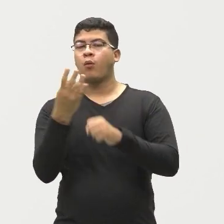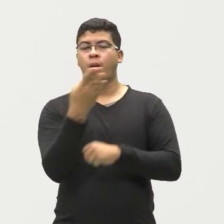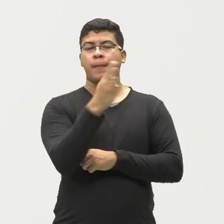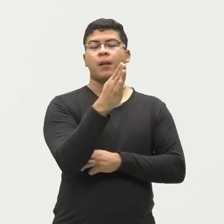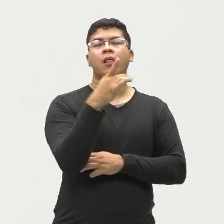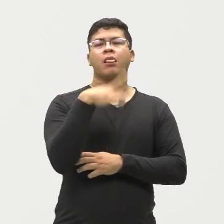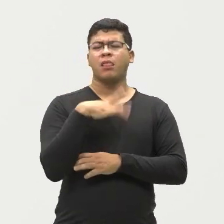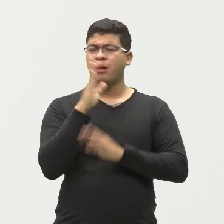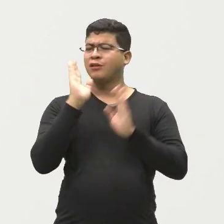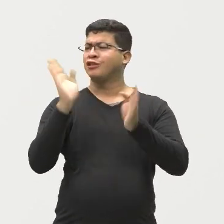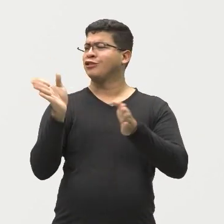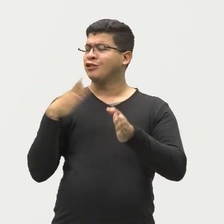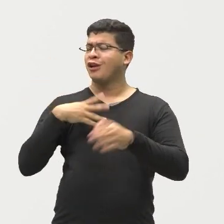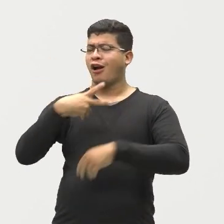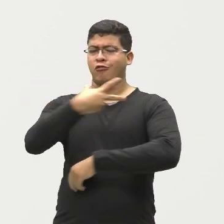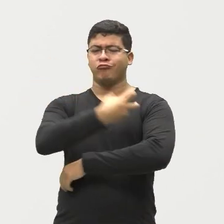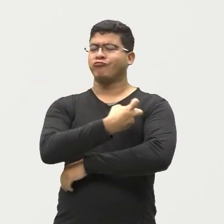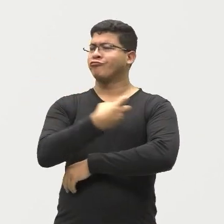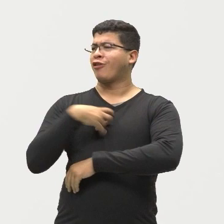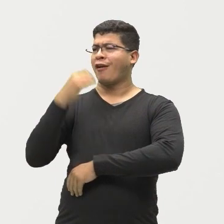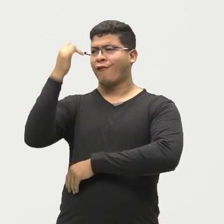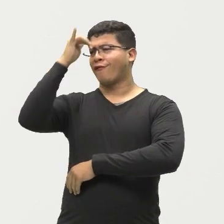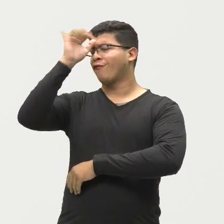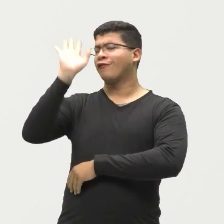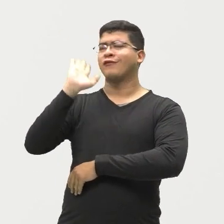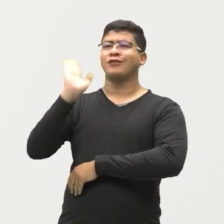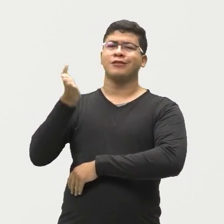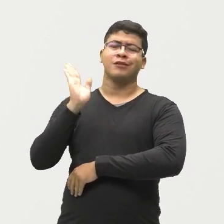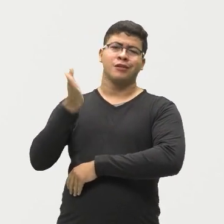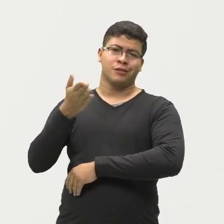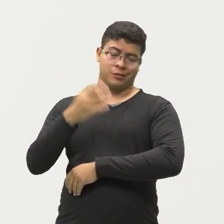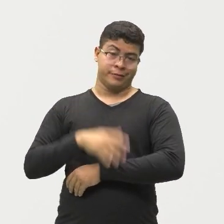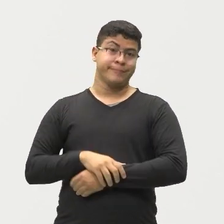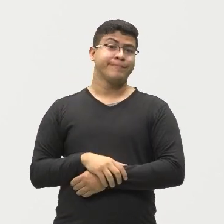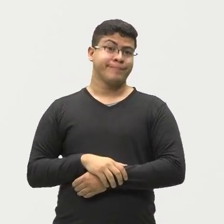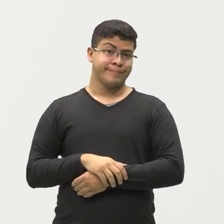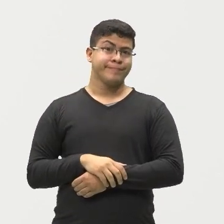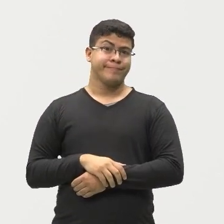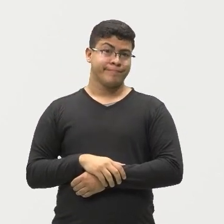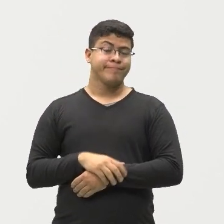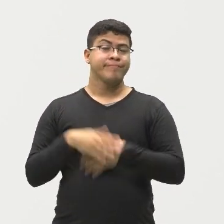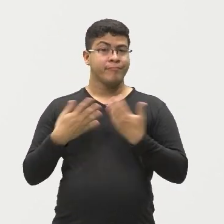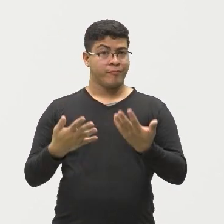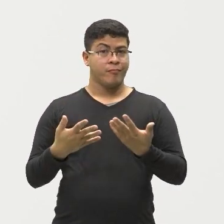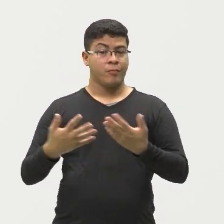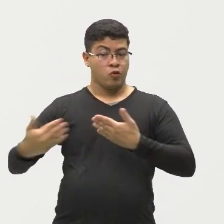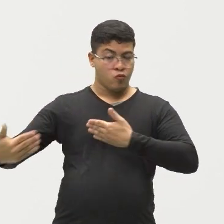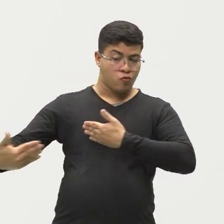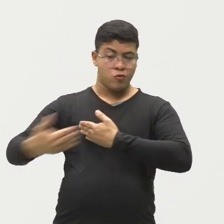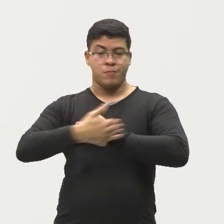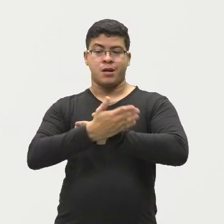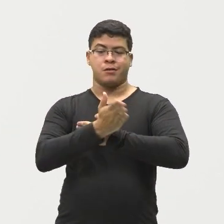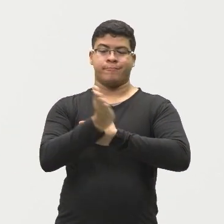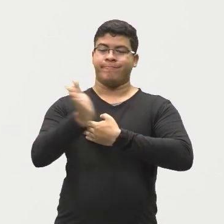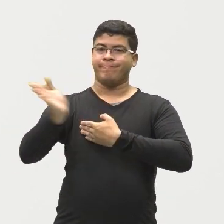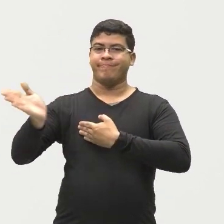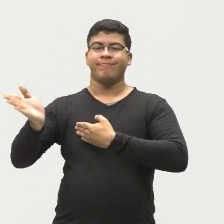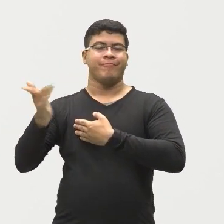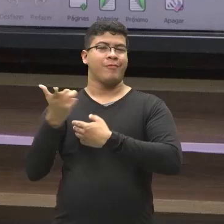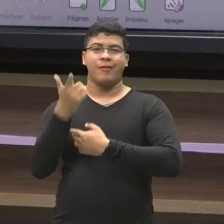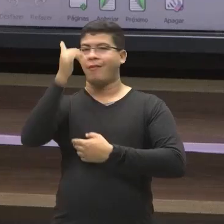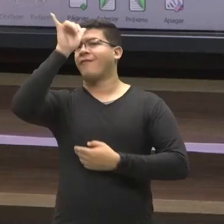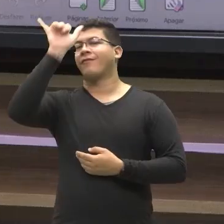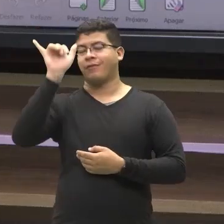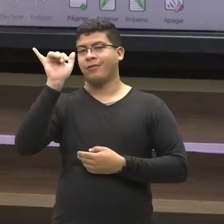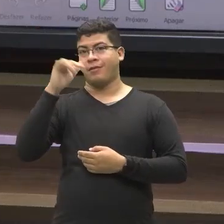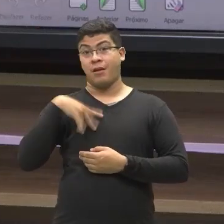que eu já tomei a vacina, o meu corpo já está com aquela barreira montada, já vai estar imune, tá? Então a vacinação é justamente para